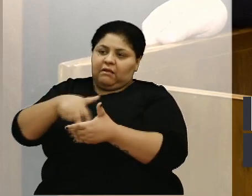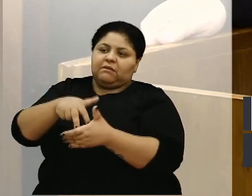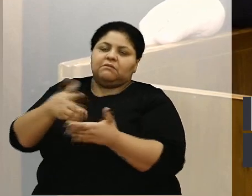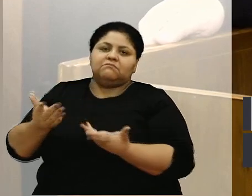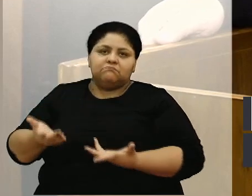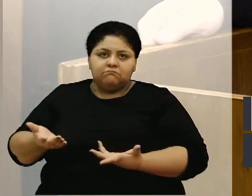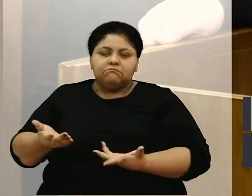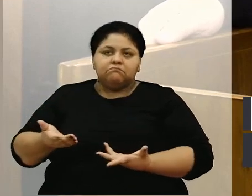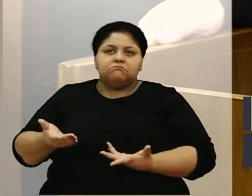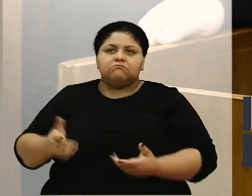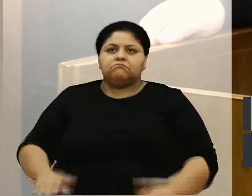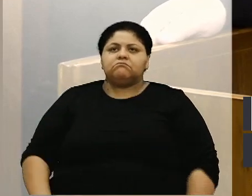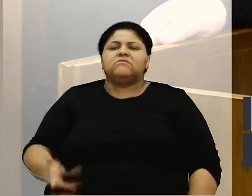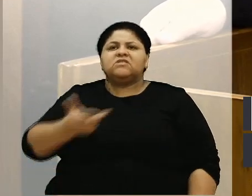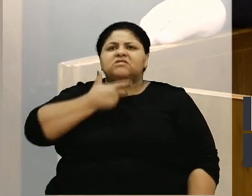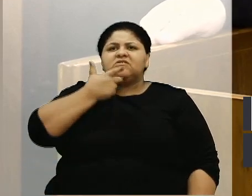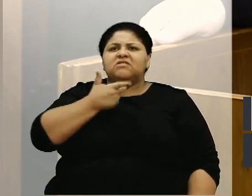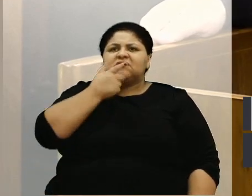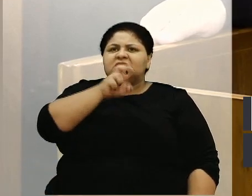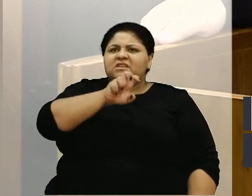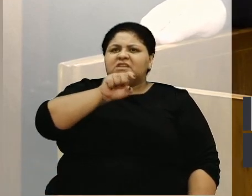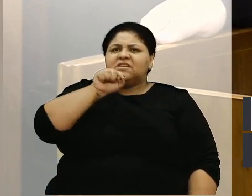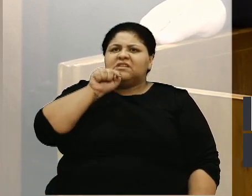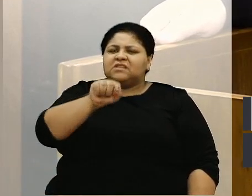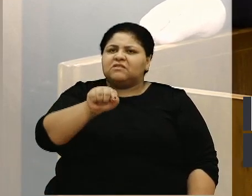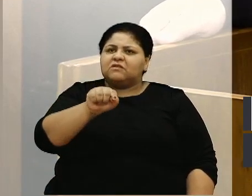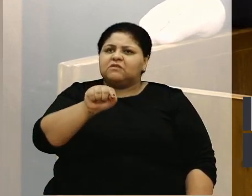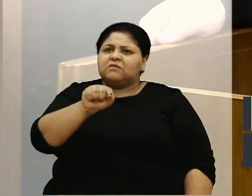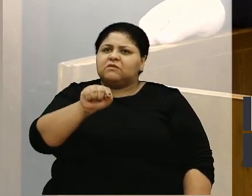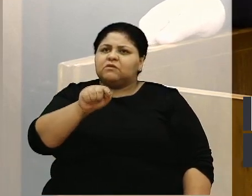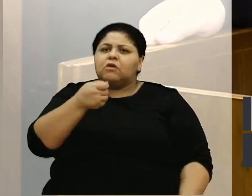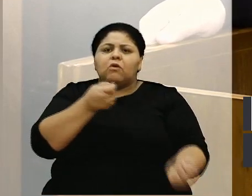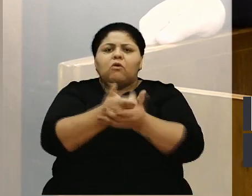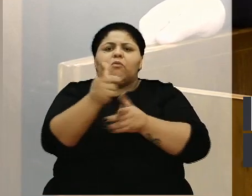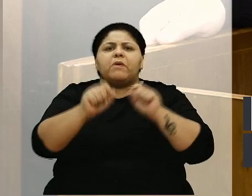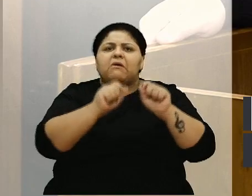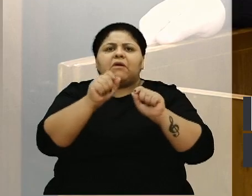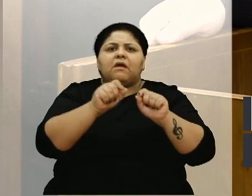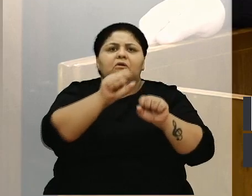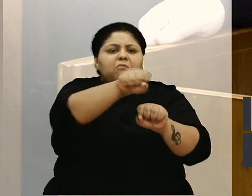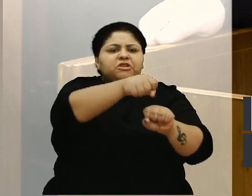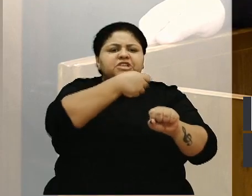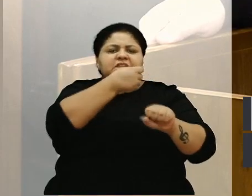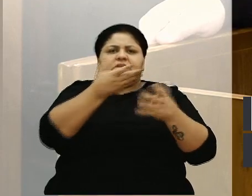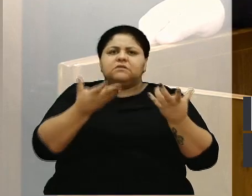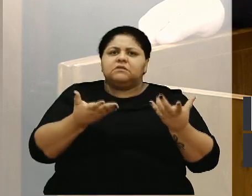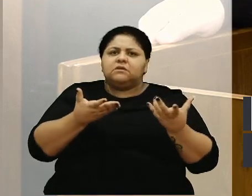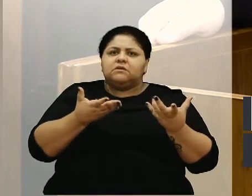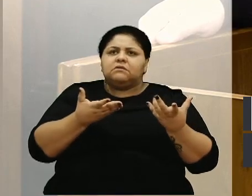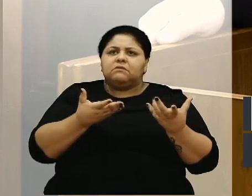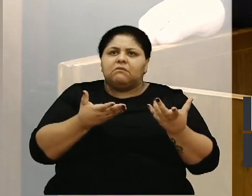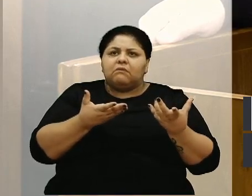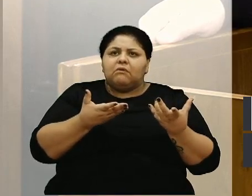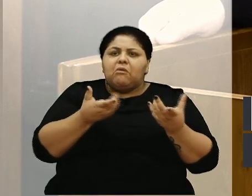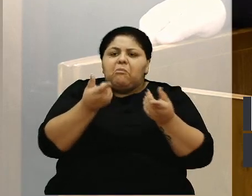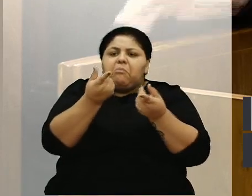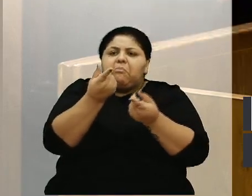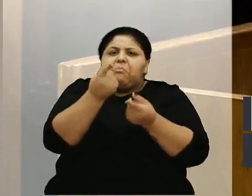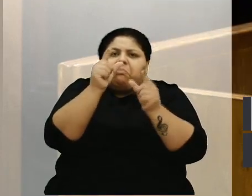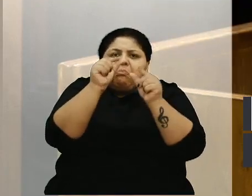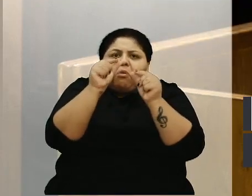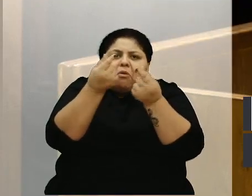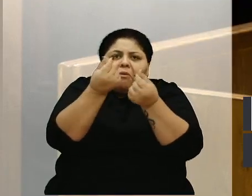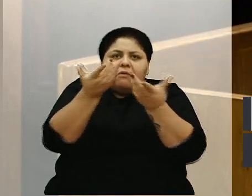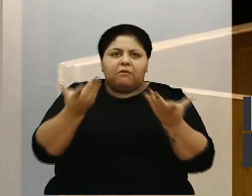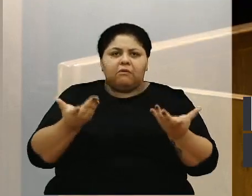falar. Dizer que R$5.100 vai comprar o quê? Não dá para comprar uma geladeira? Estão dando migalhas. Libere